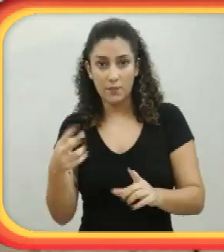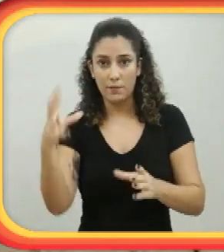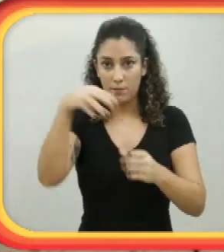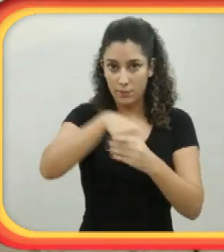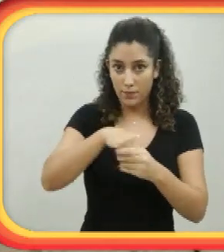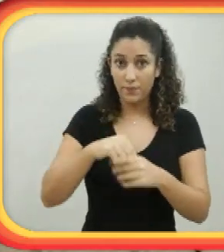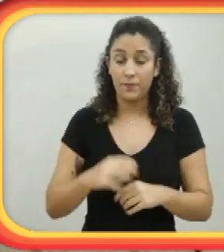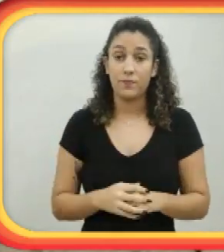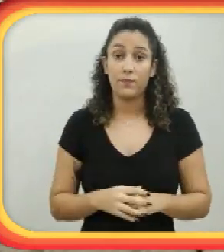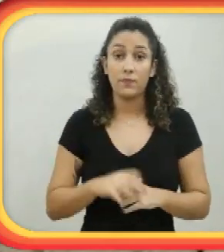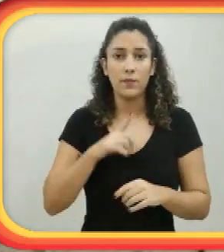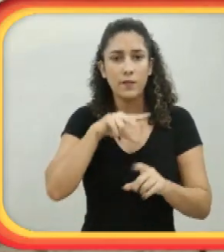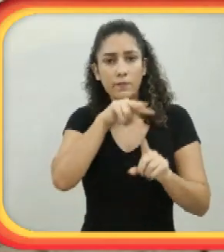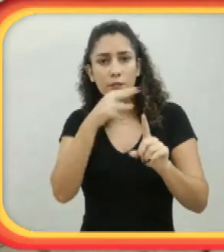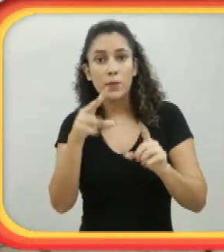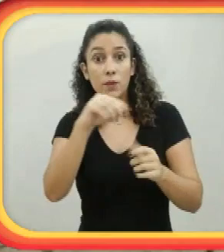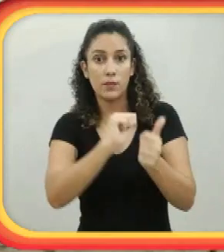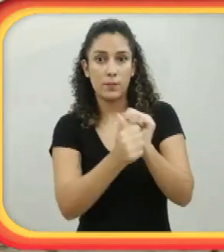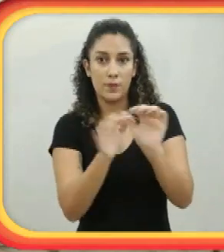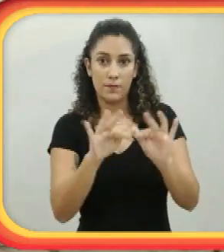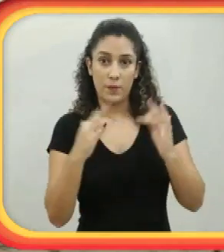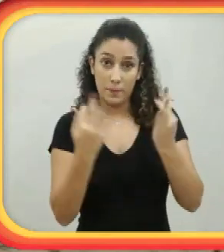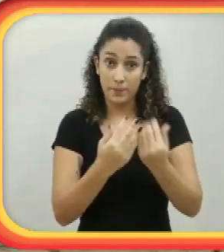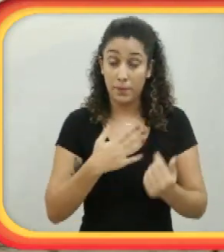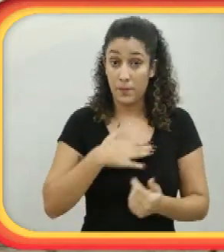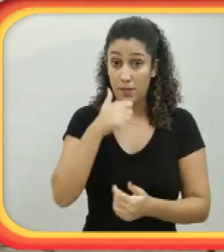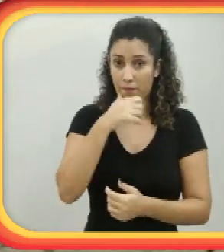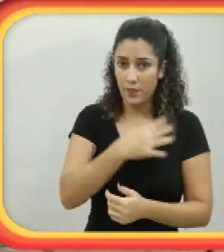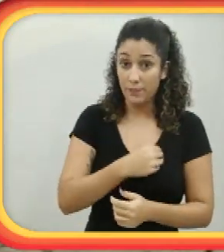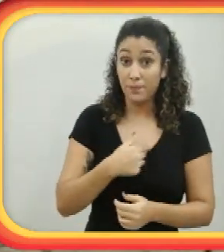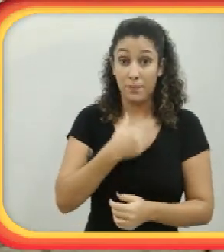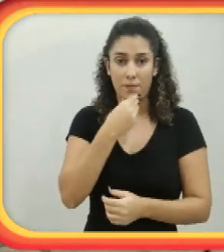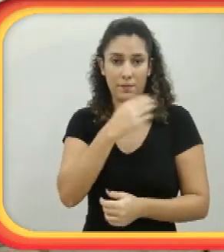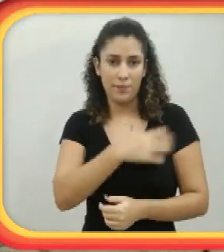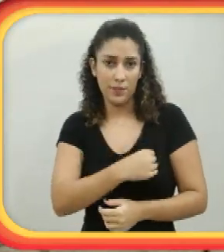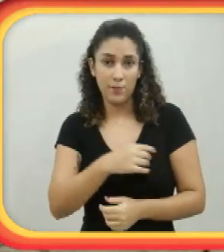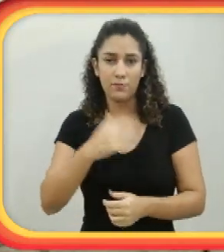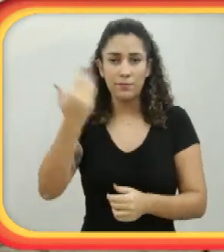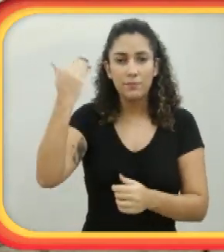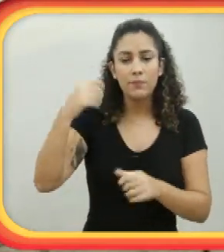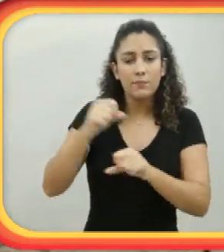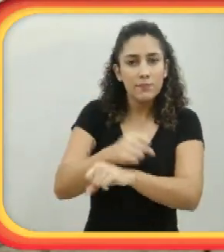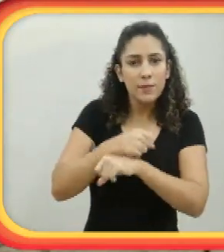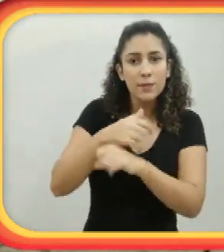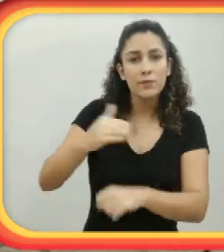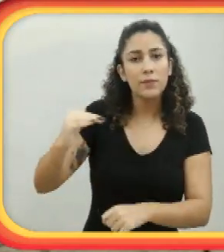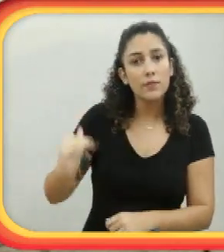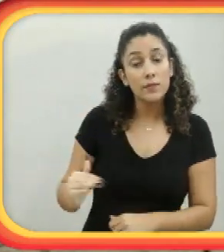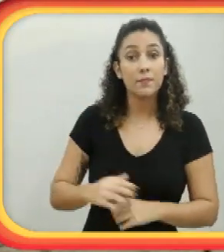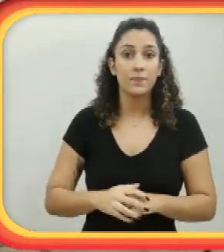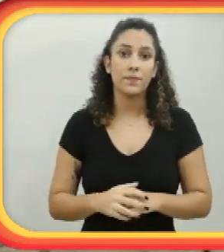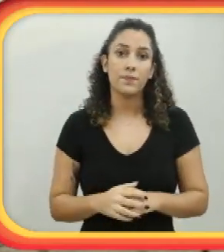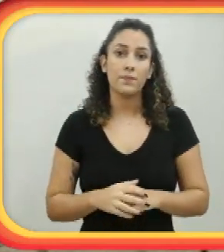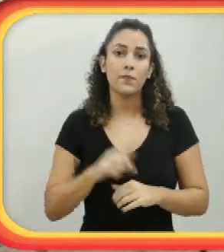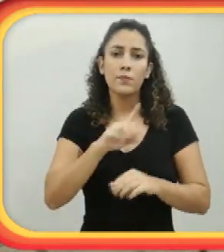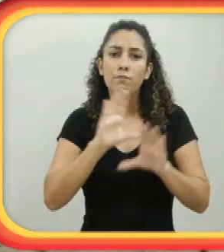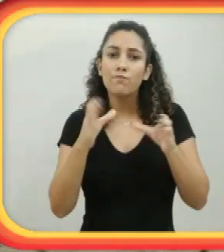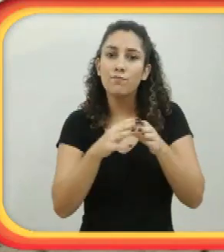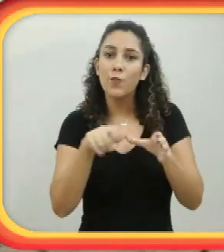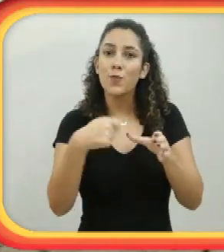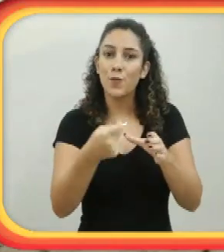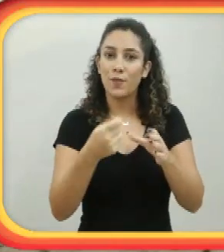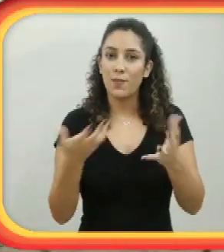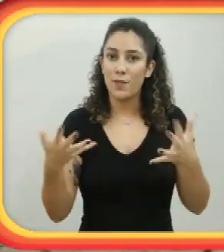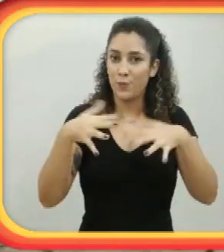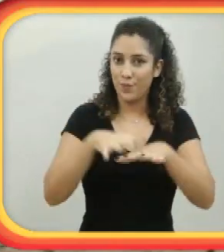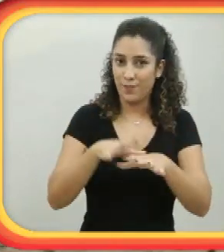e defende muito essa visão inclusiva, essa visão de esporte de família. A minha filha, os meus filhos remam desde pequenos,